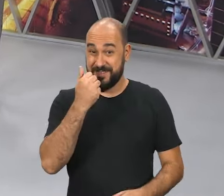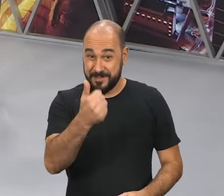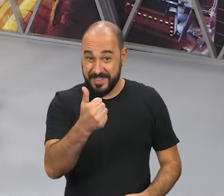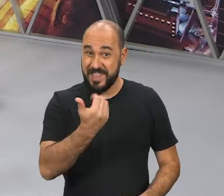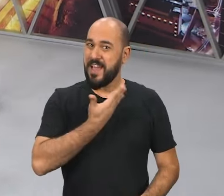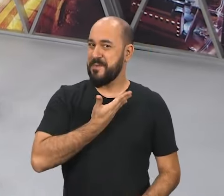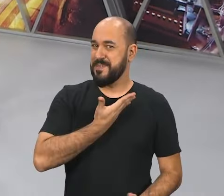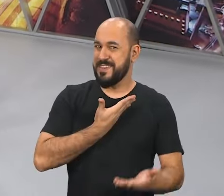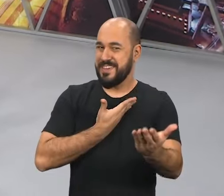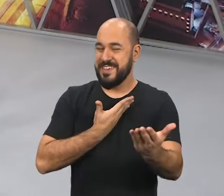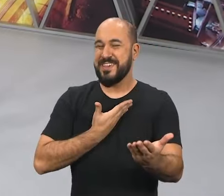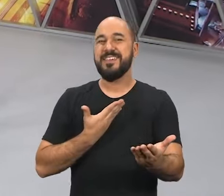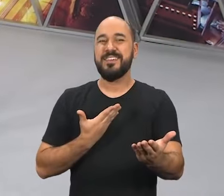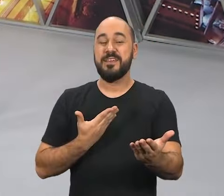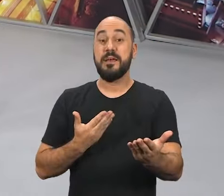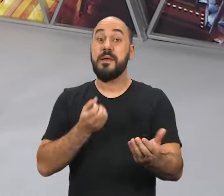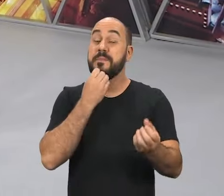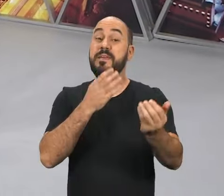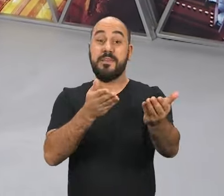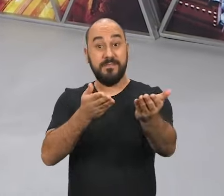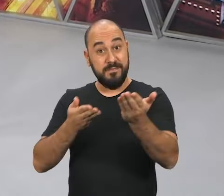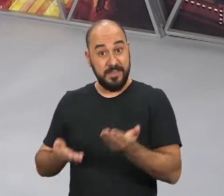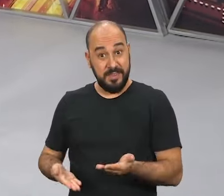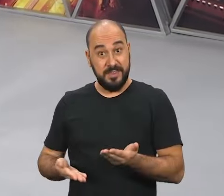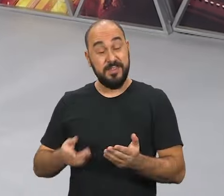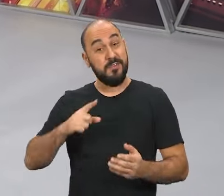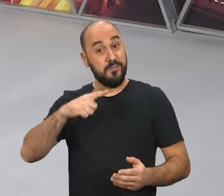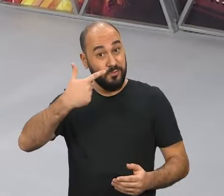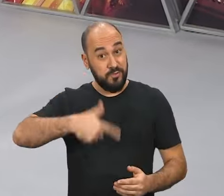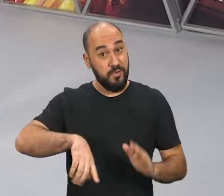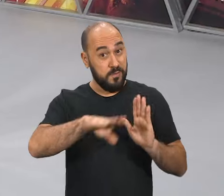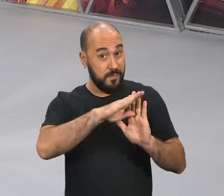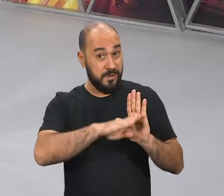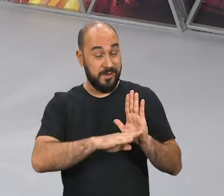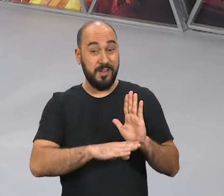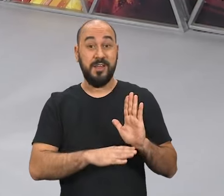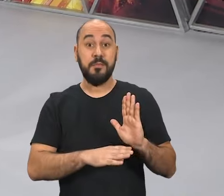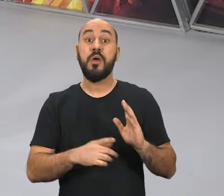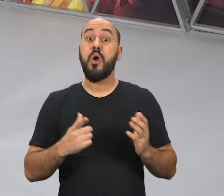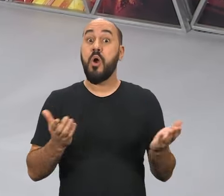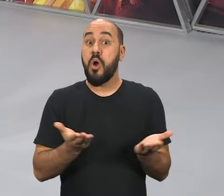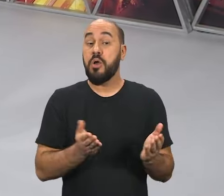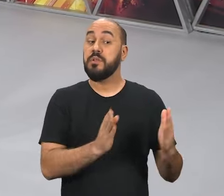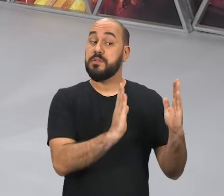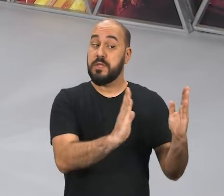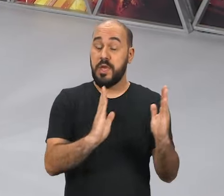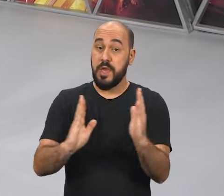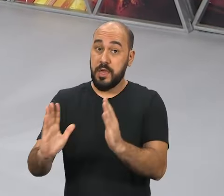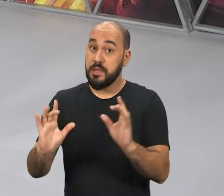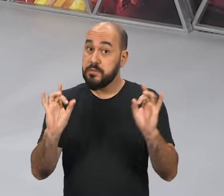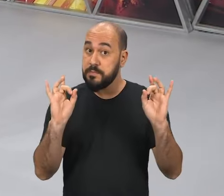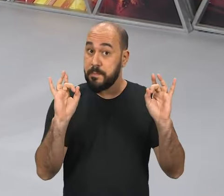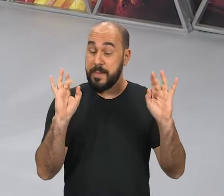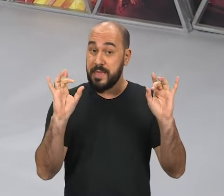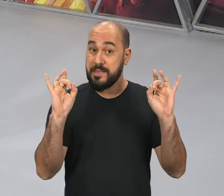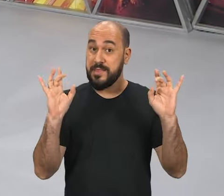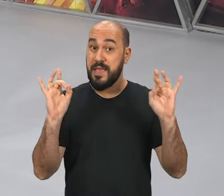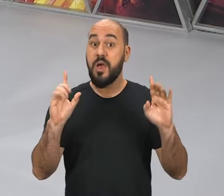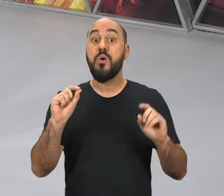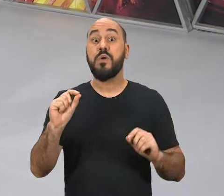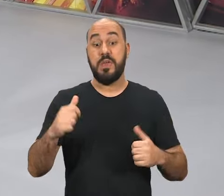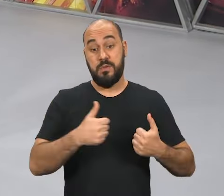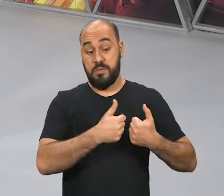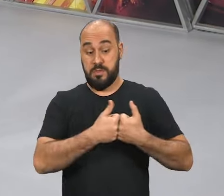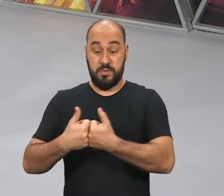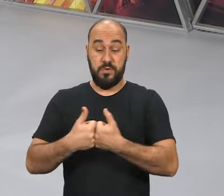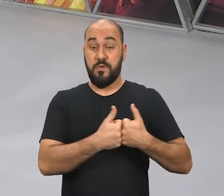Olá, tudo bem? Meu amigo, minha amiga, sejam bem-vindos ao Arena de hoje. Estamos numa série muito especial, que é a série